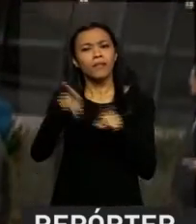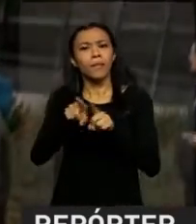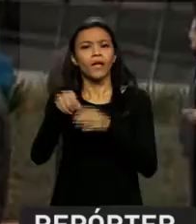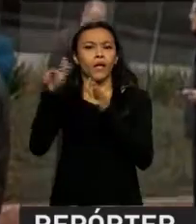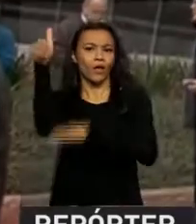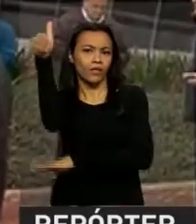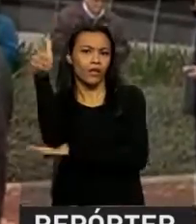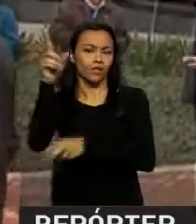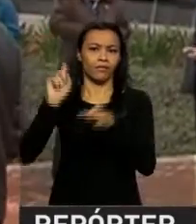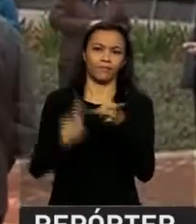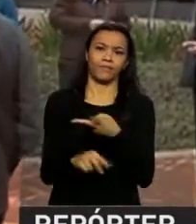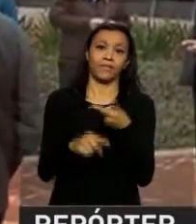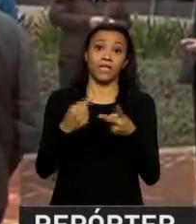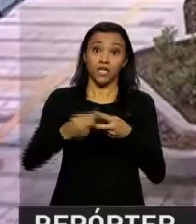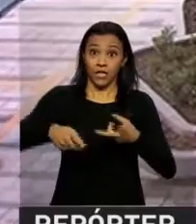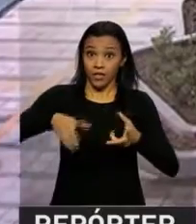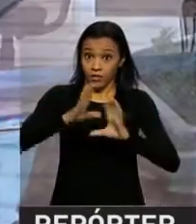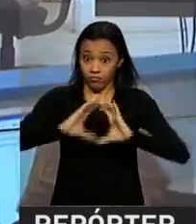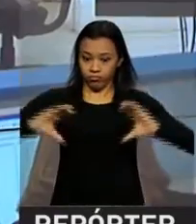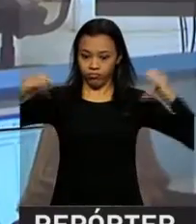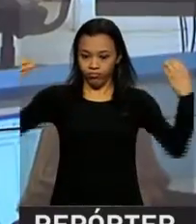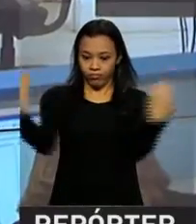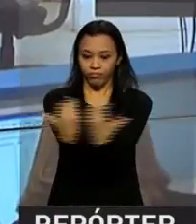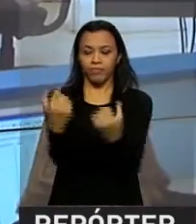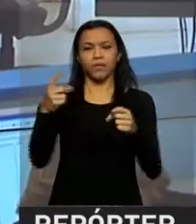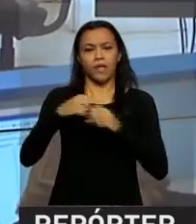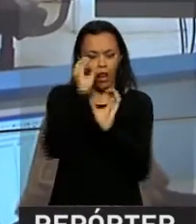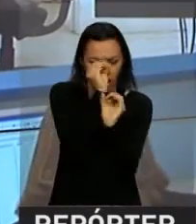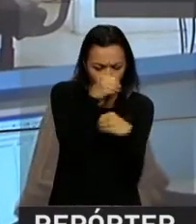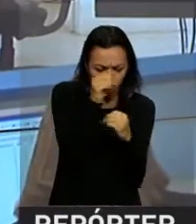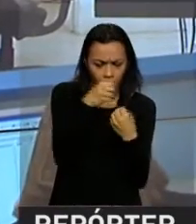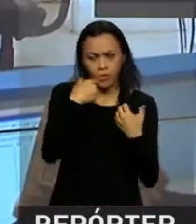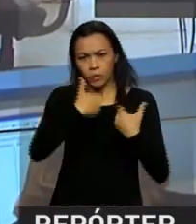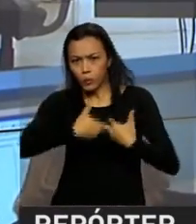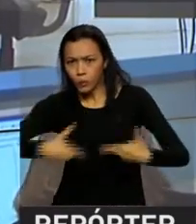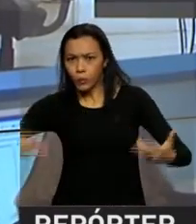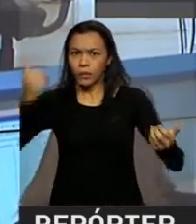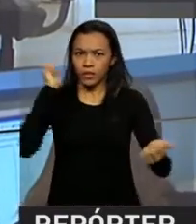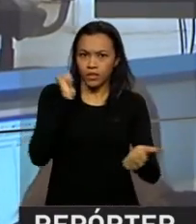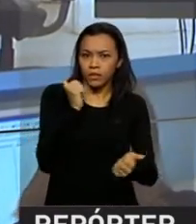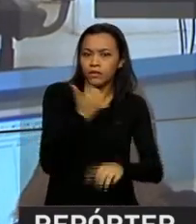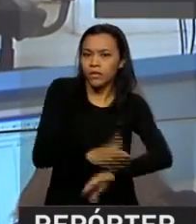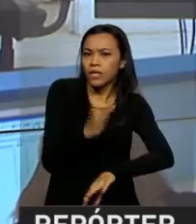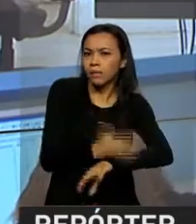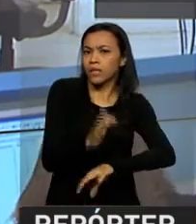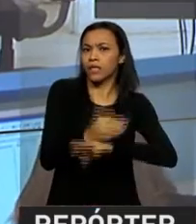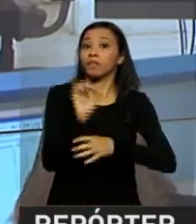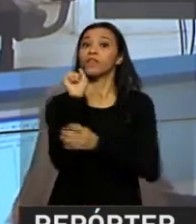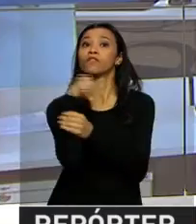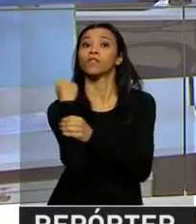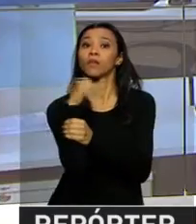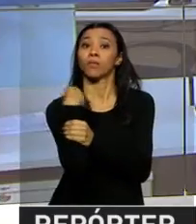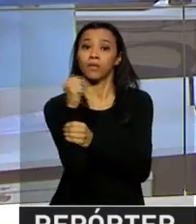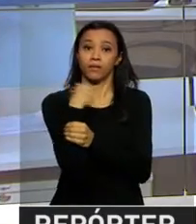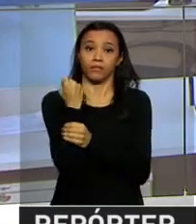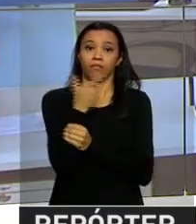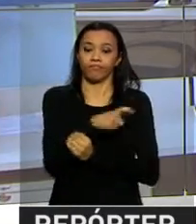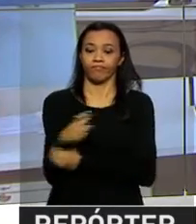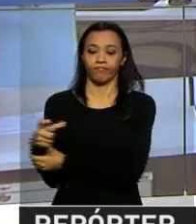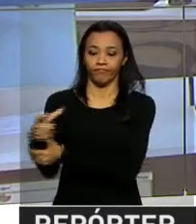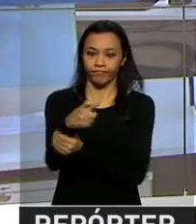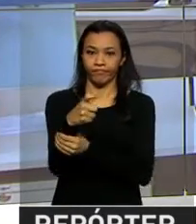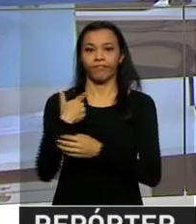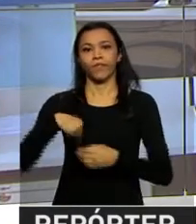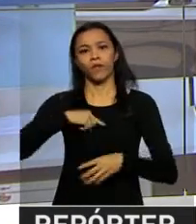hotel, centro de convenções, laboratórios e áreas de condicionamento físico e de fisioterapia.